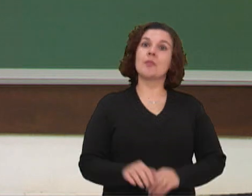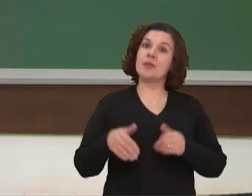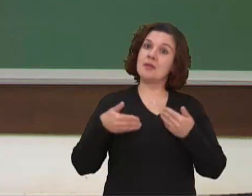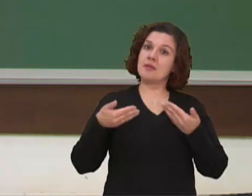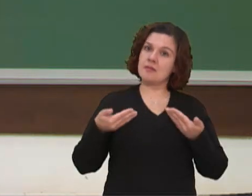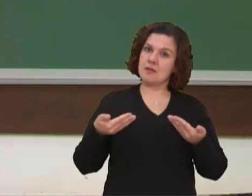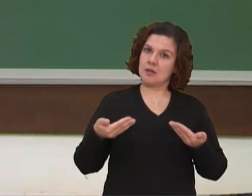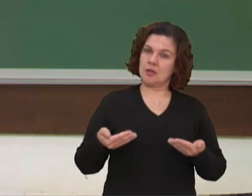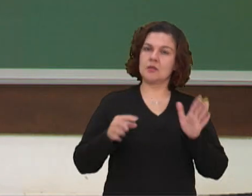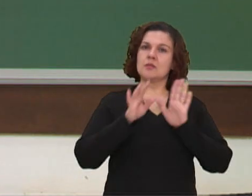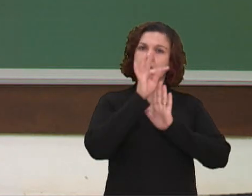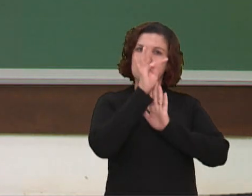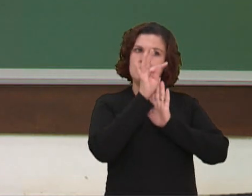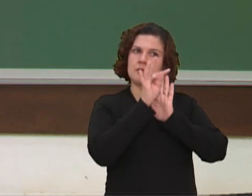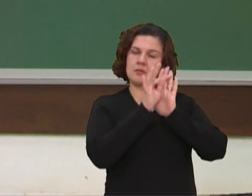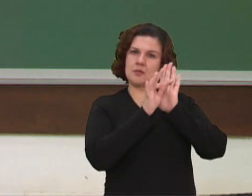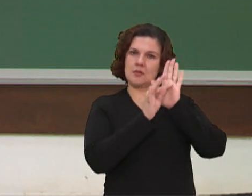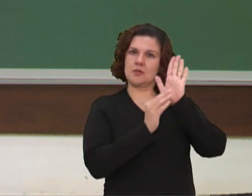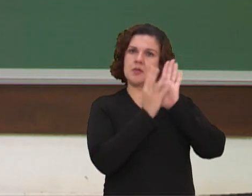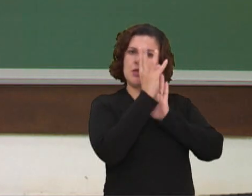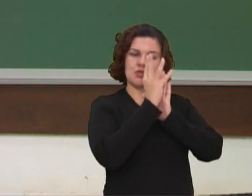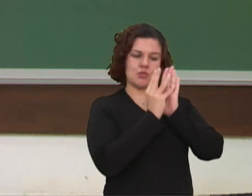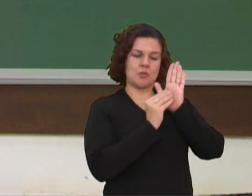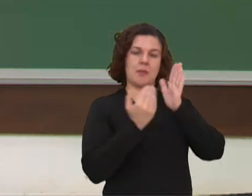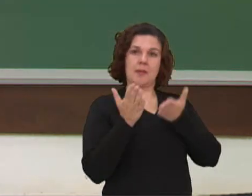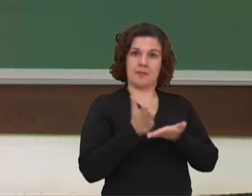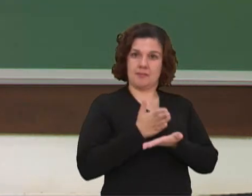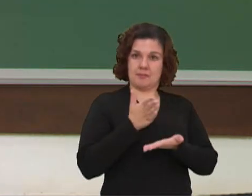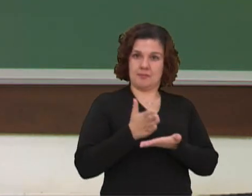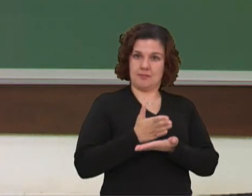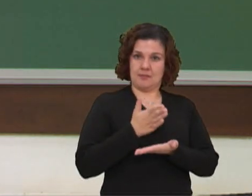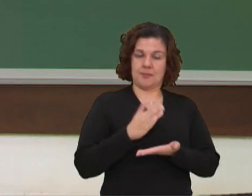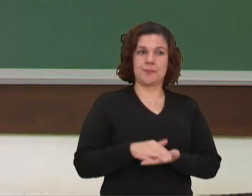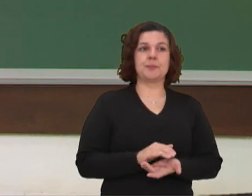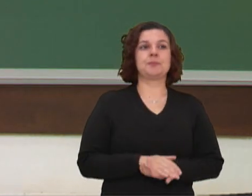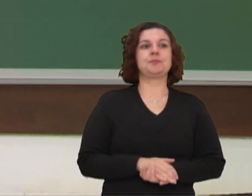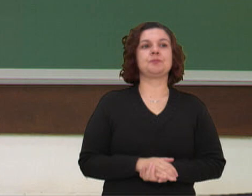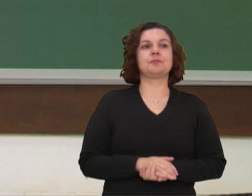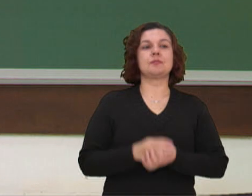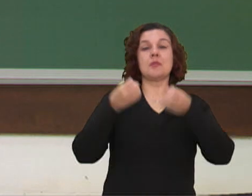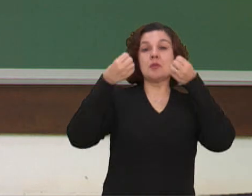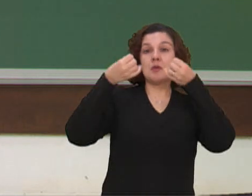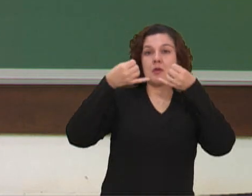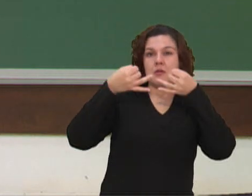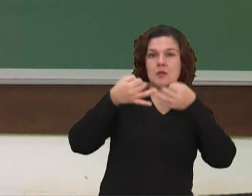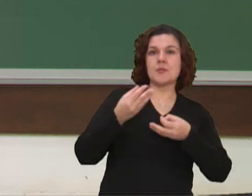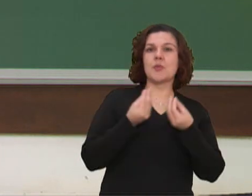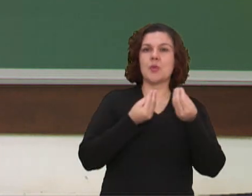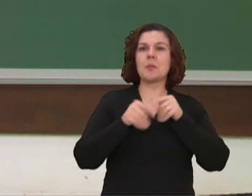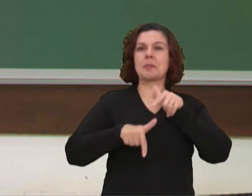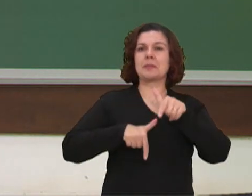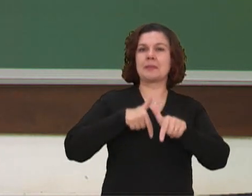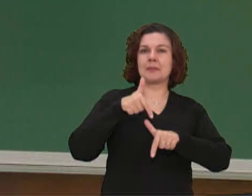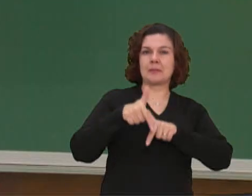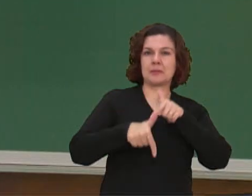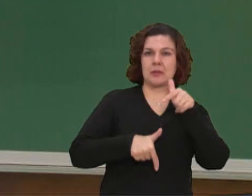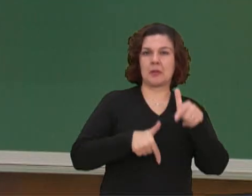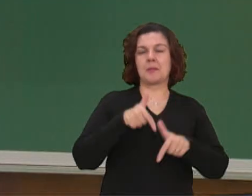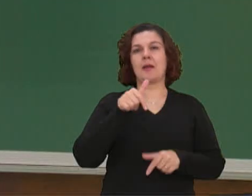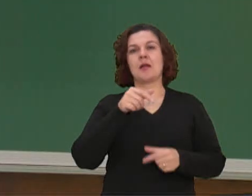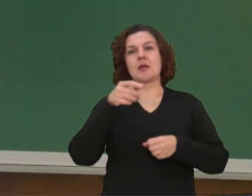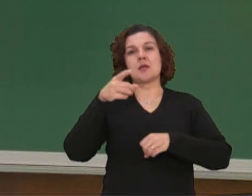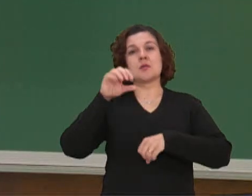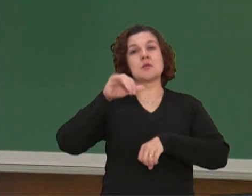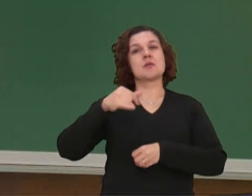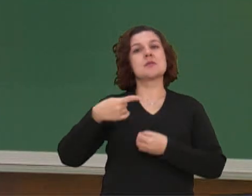Então, pessoal, ficou o texto para vocês registrarem no caderno, que faz ali um relato das condições de trabalho em Bangladesh,